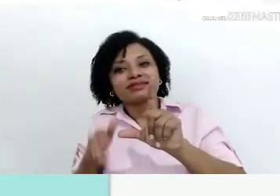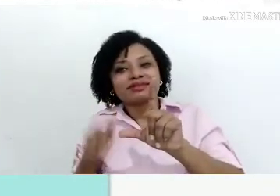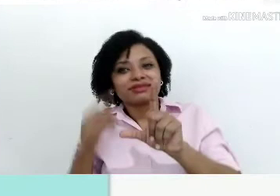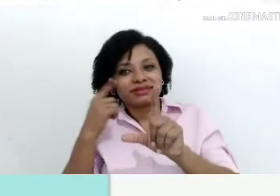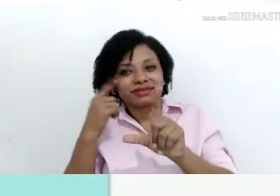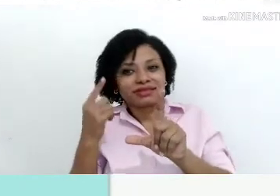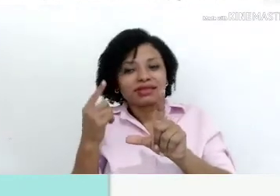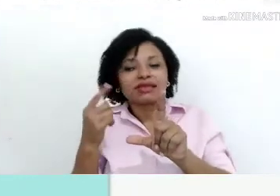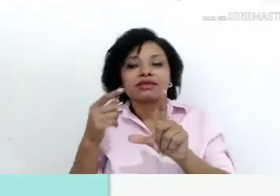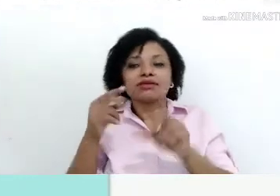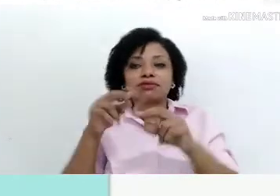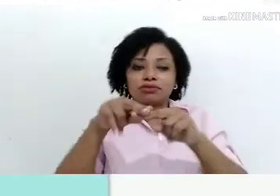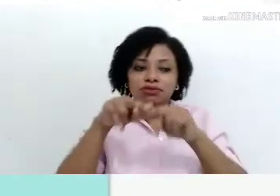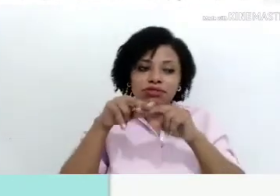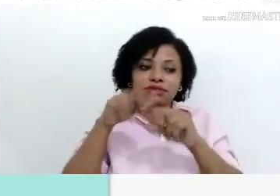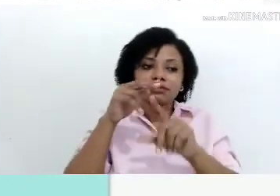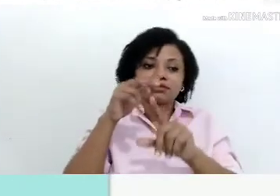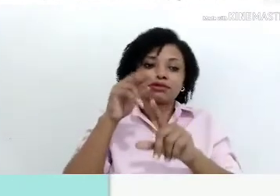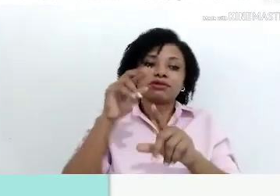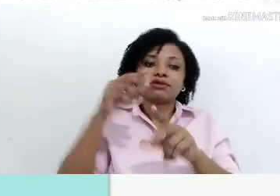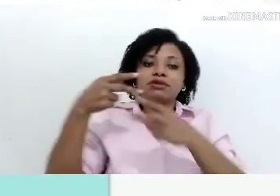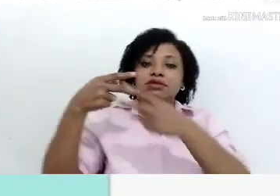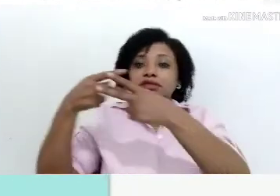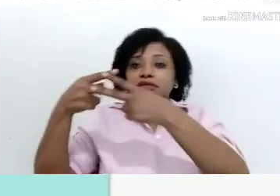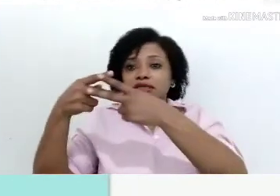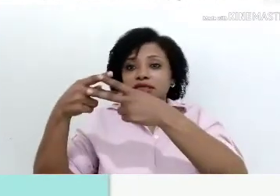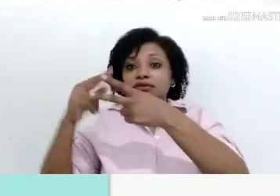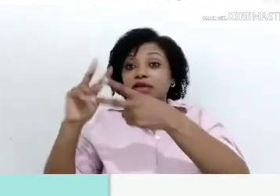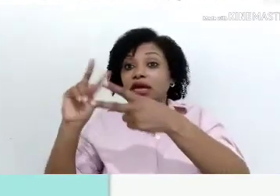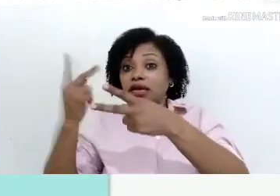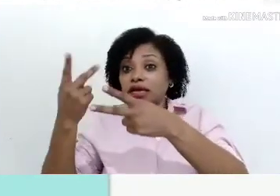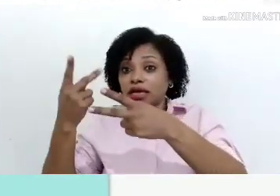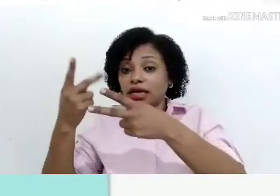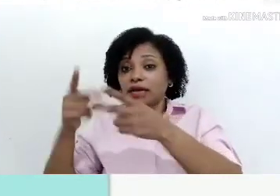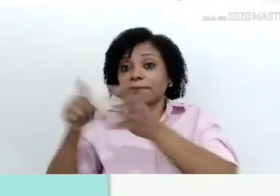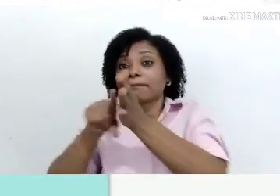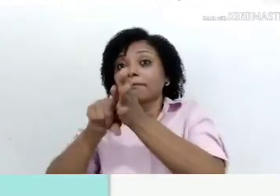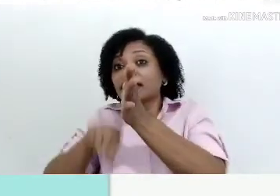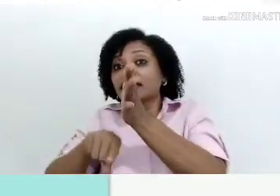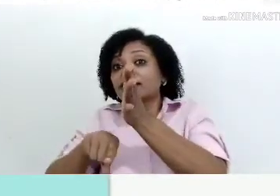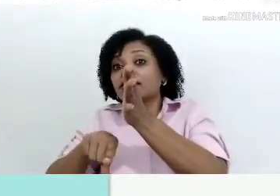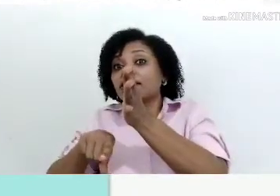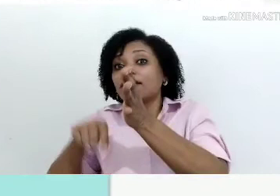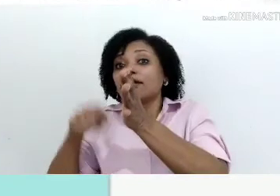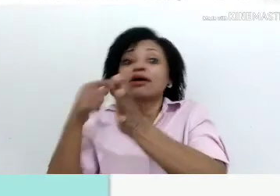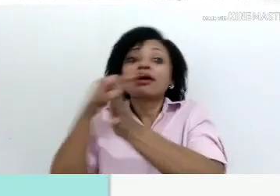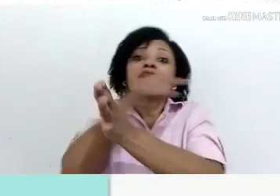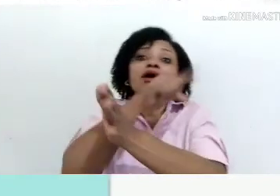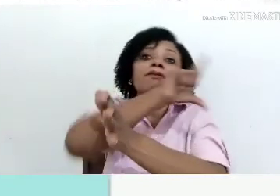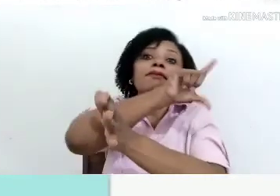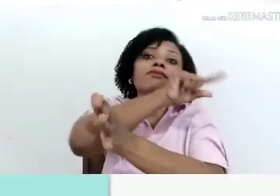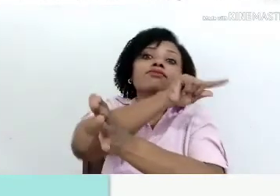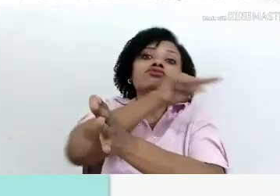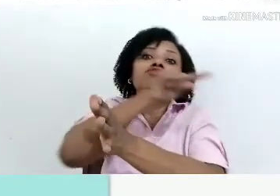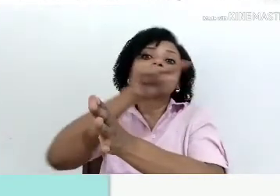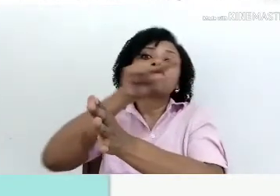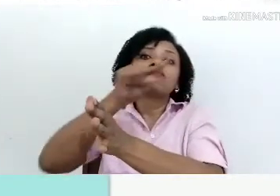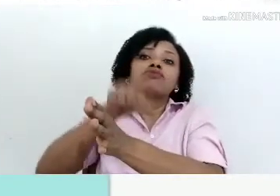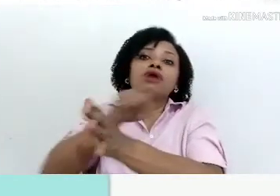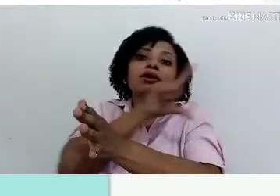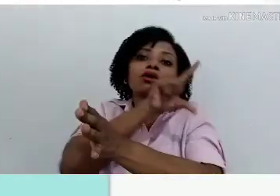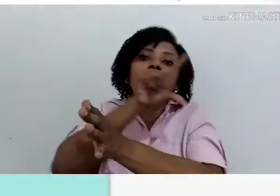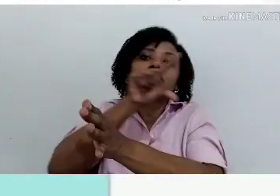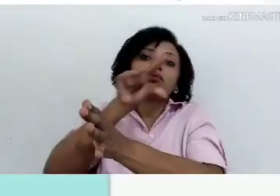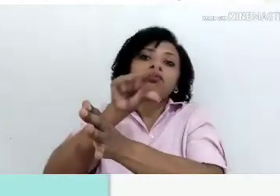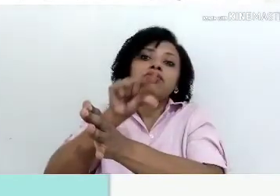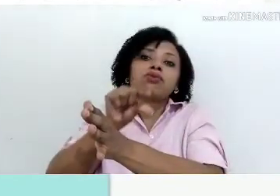Ele perde ao longo do tempo. Então, ΔH menor do que zero. Tá certo, pessoal? Então, por